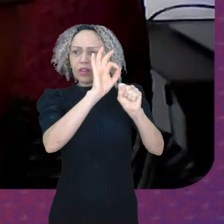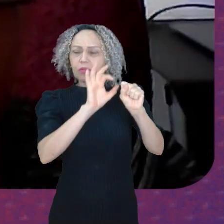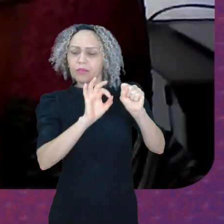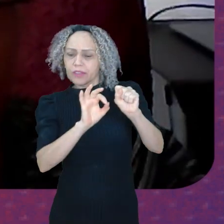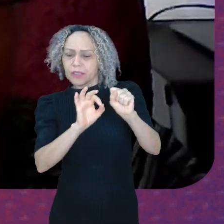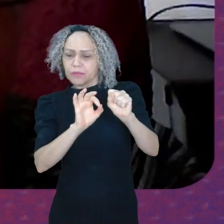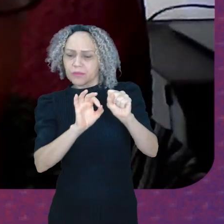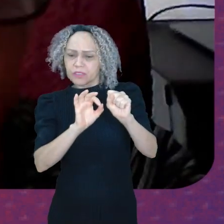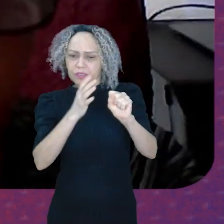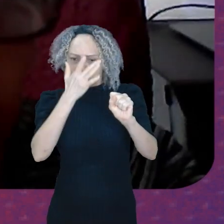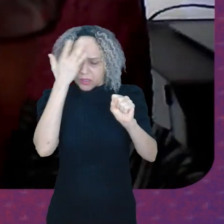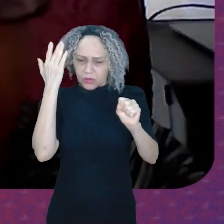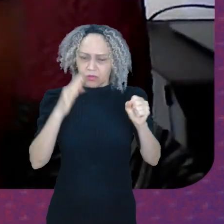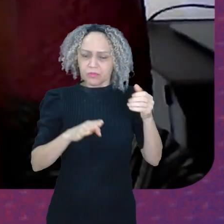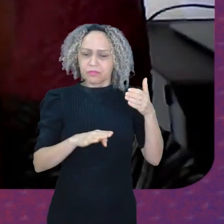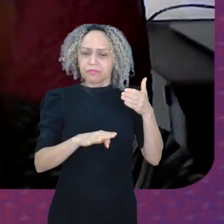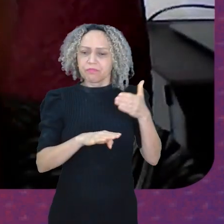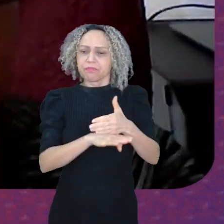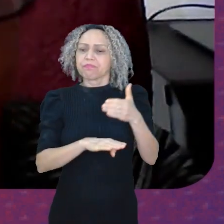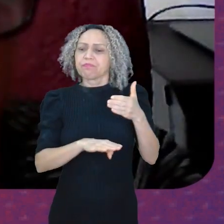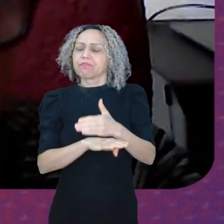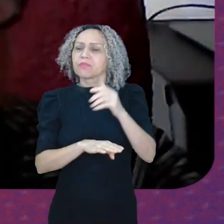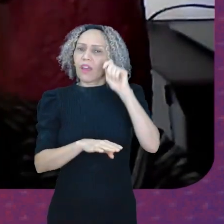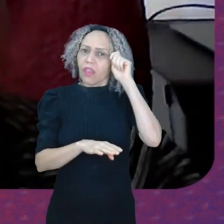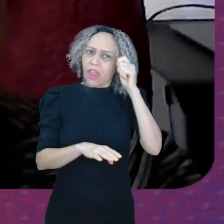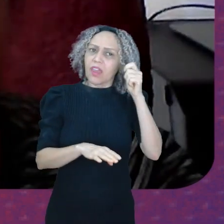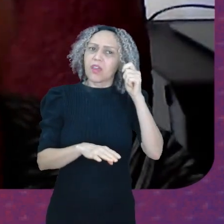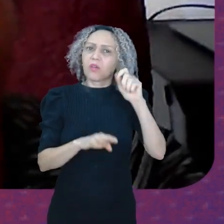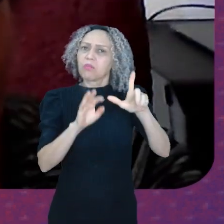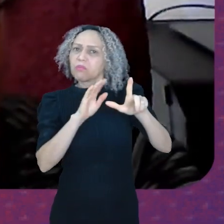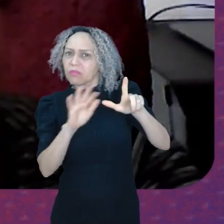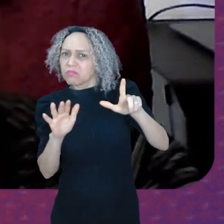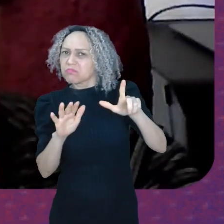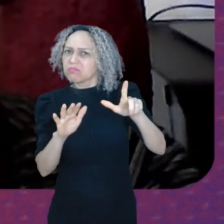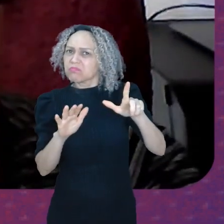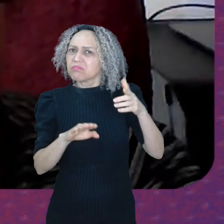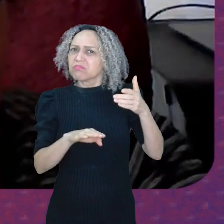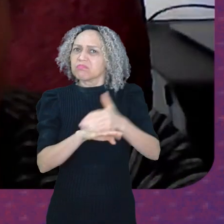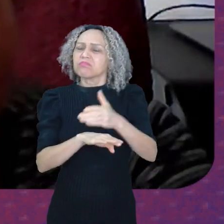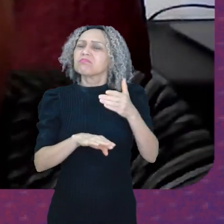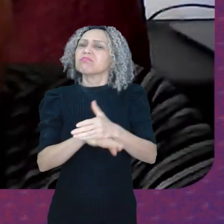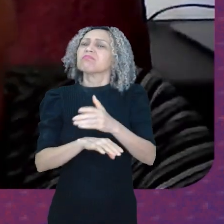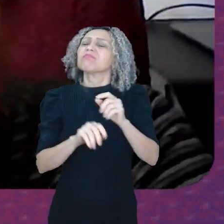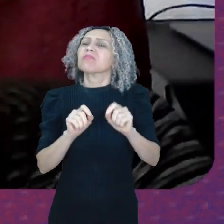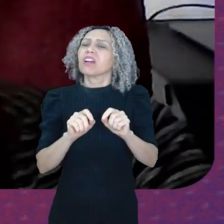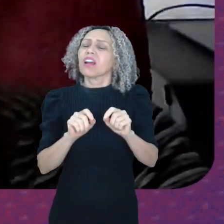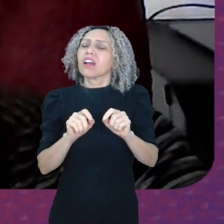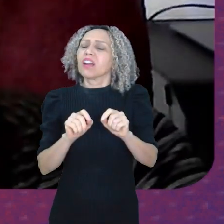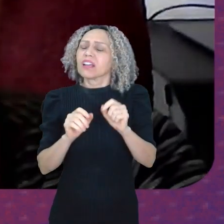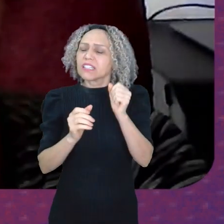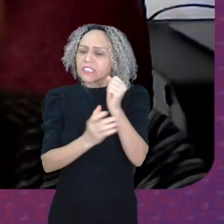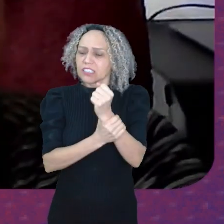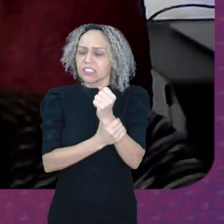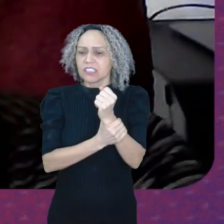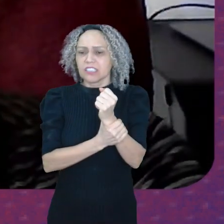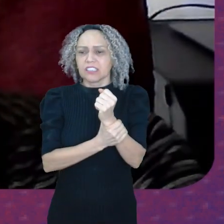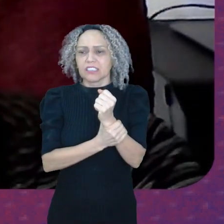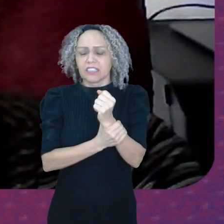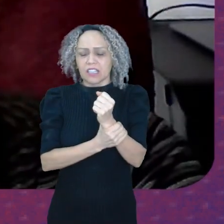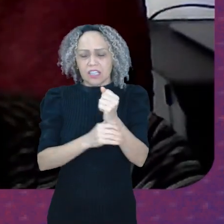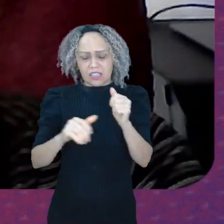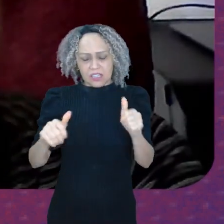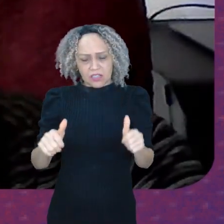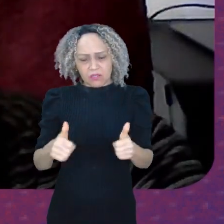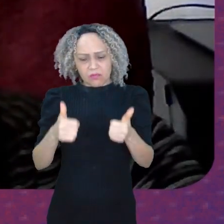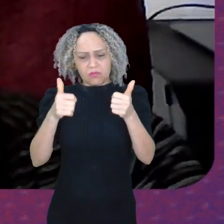acesso de qualidade, gratuito e para todos. Mas enquanto nós